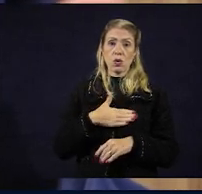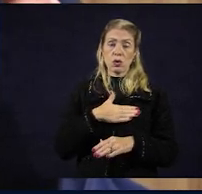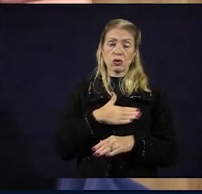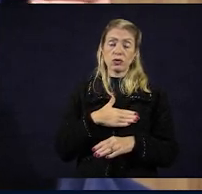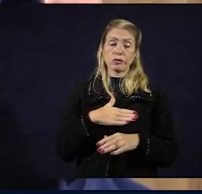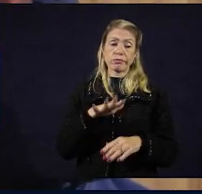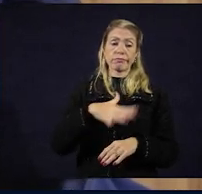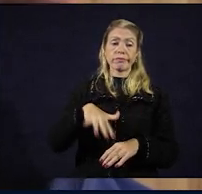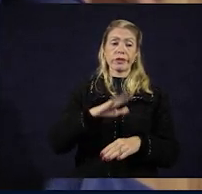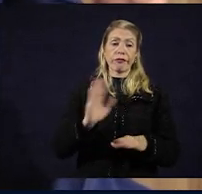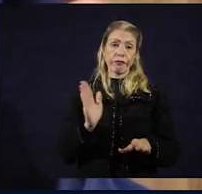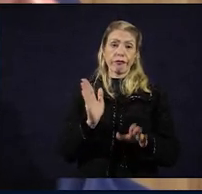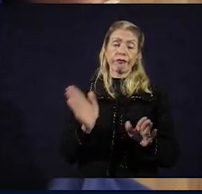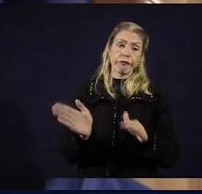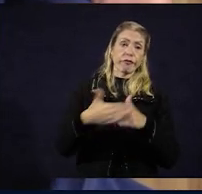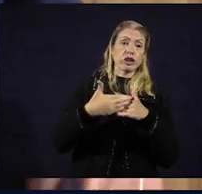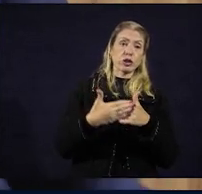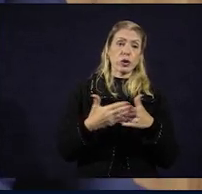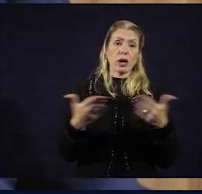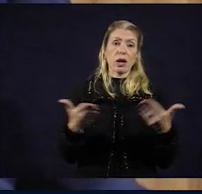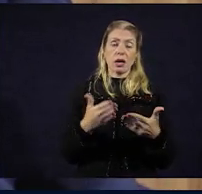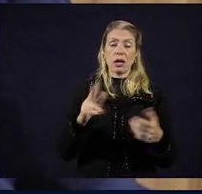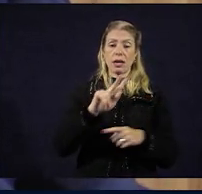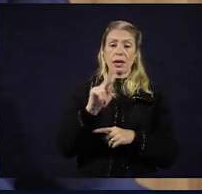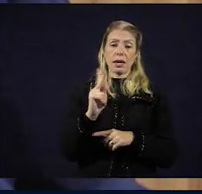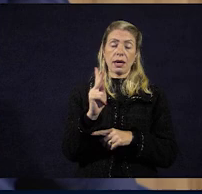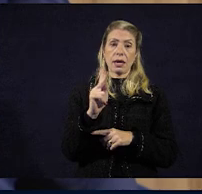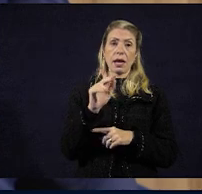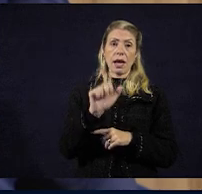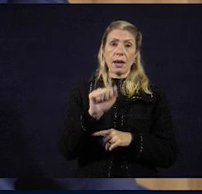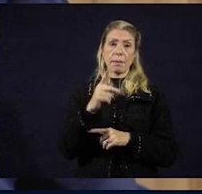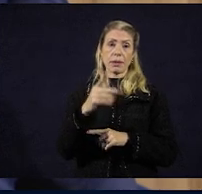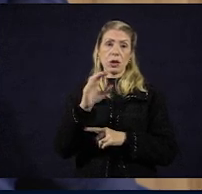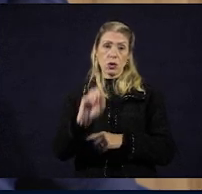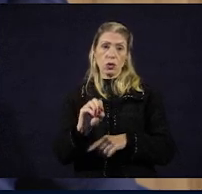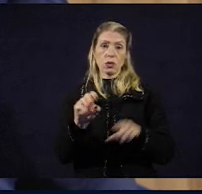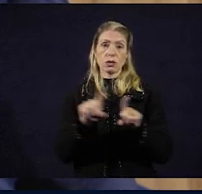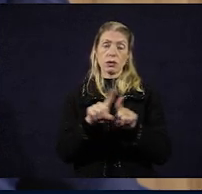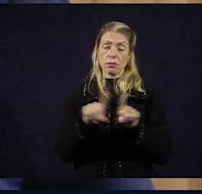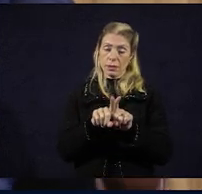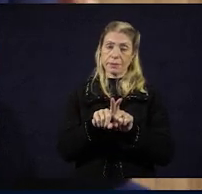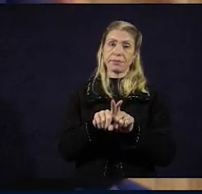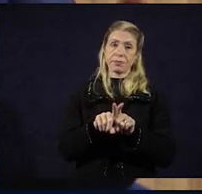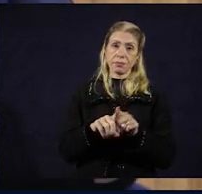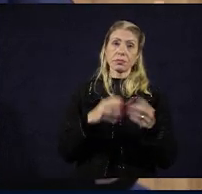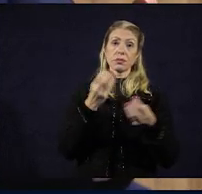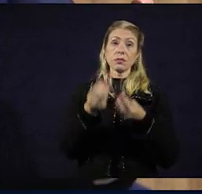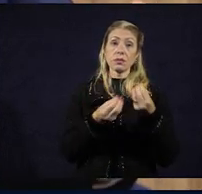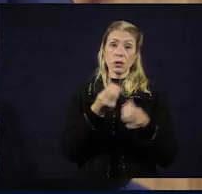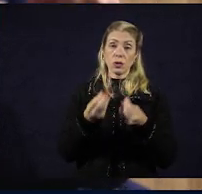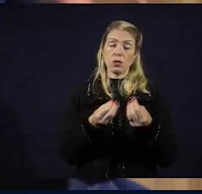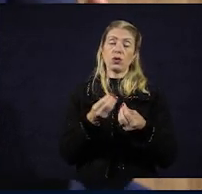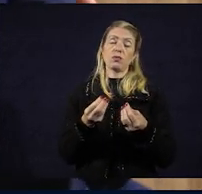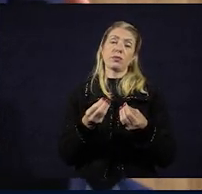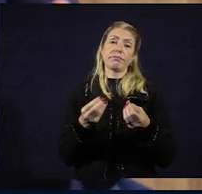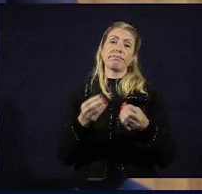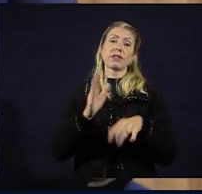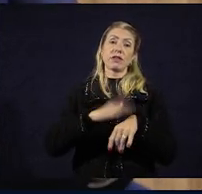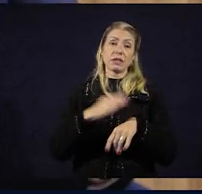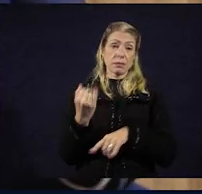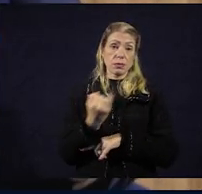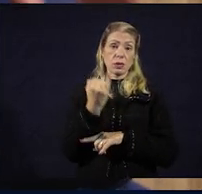e tá fechado desde então né pelo menos para hip hop para para smau Caps Então acho que o time também foi bastante importante